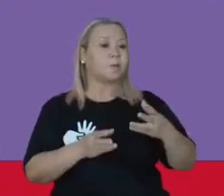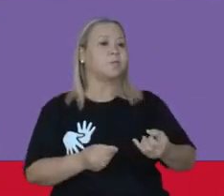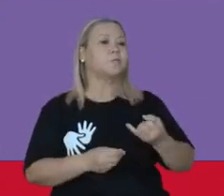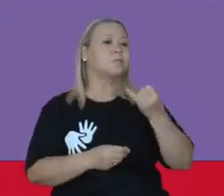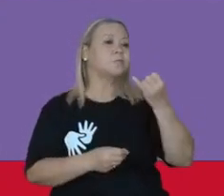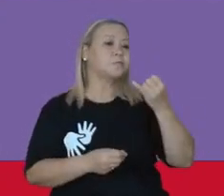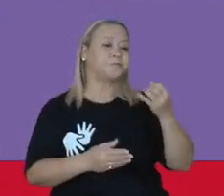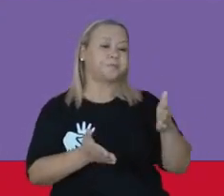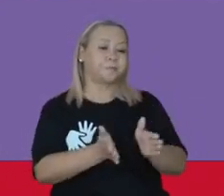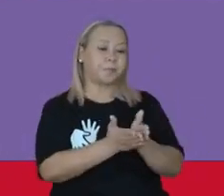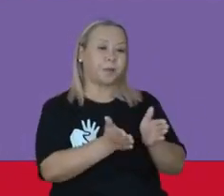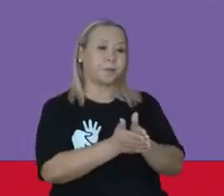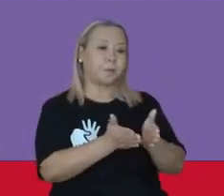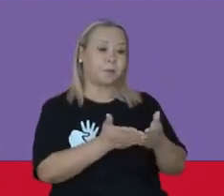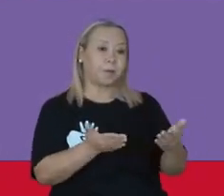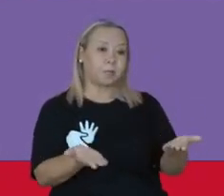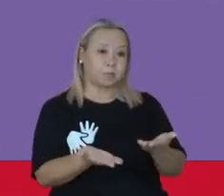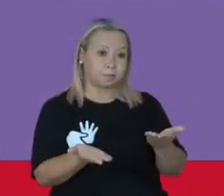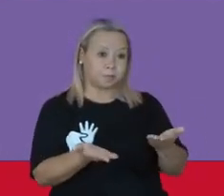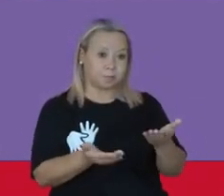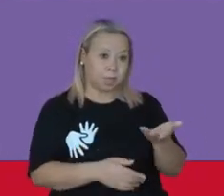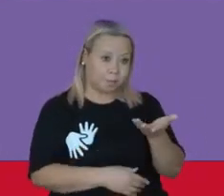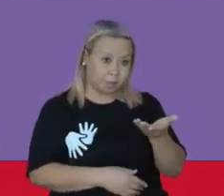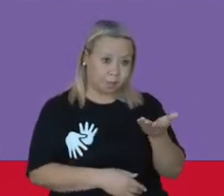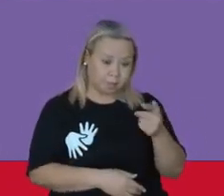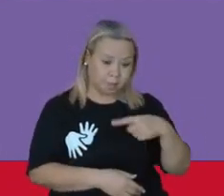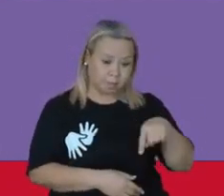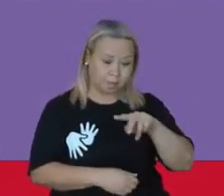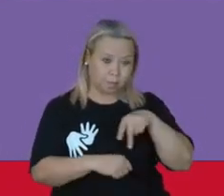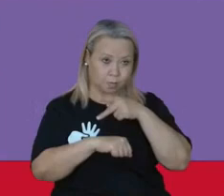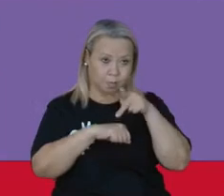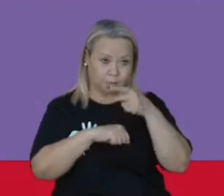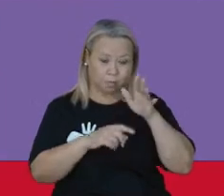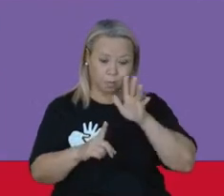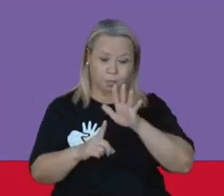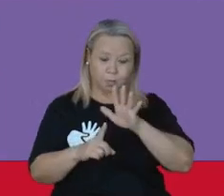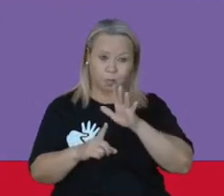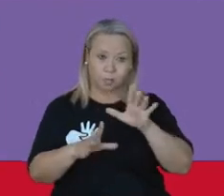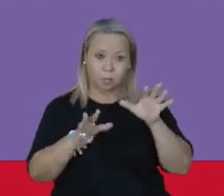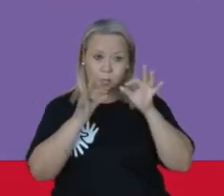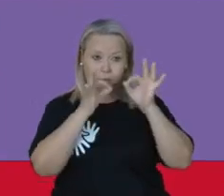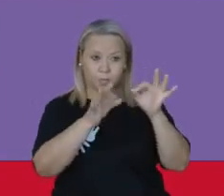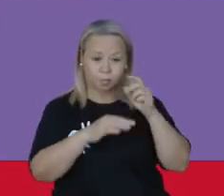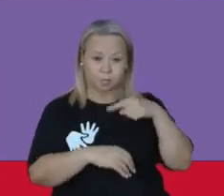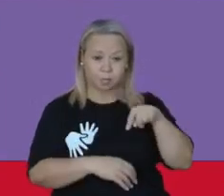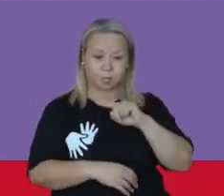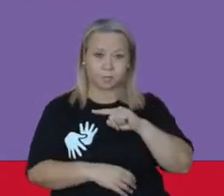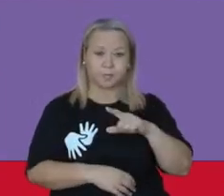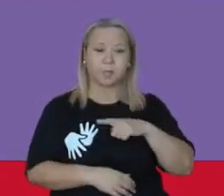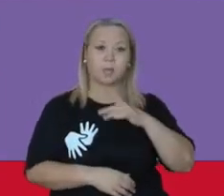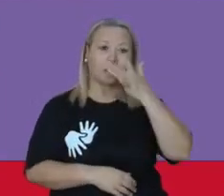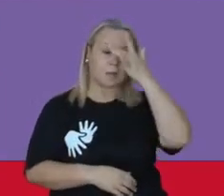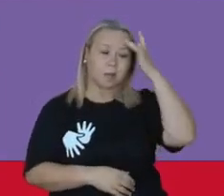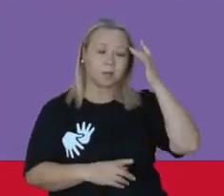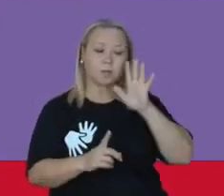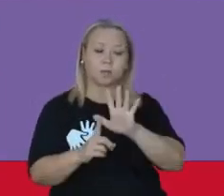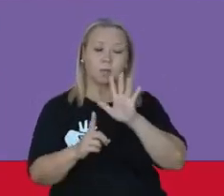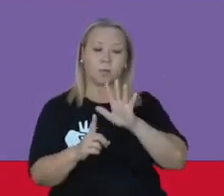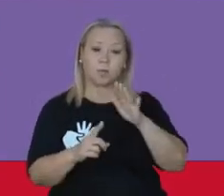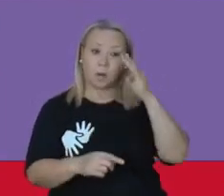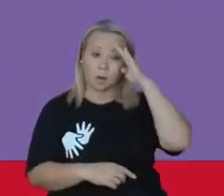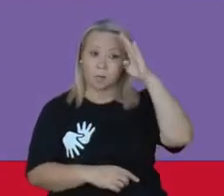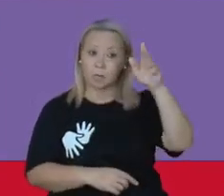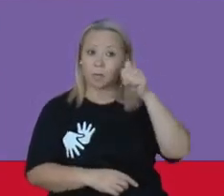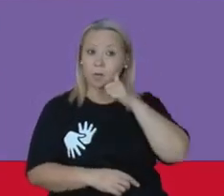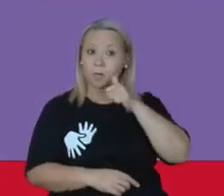significativamente a pobreza e a miséria. Esse é um impacto muito importante de se observar. E dentre essas pessoas que vão ser impactadas, principalmente